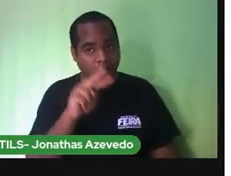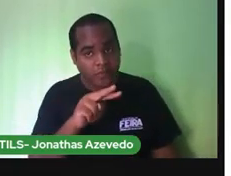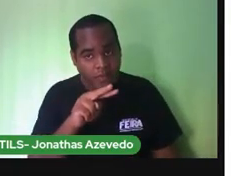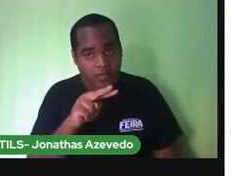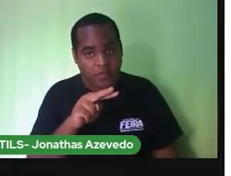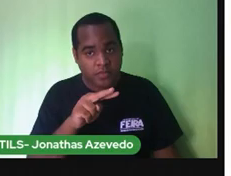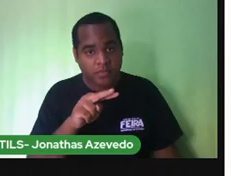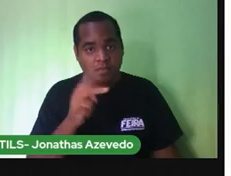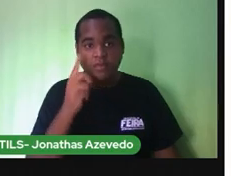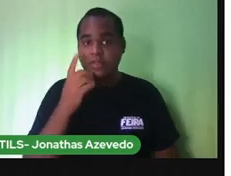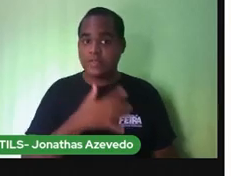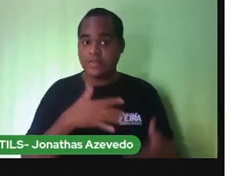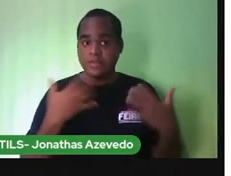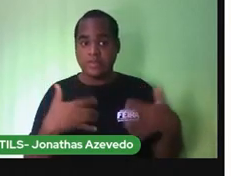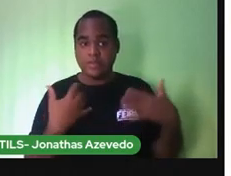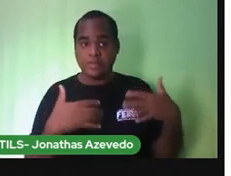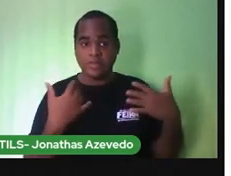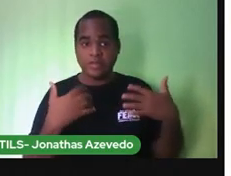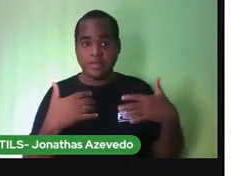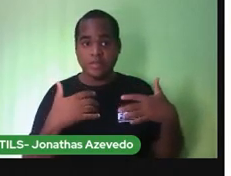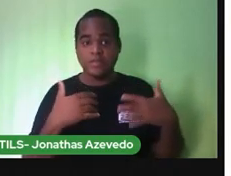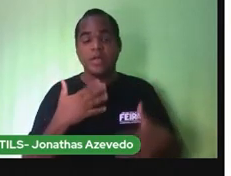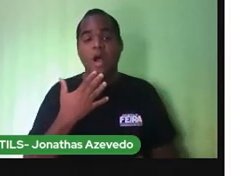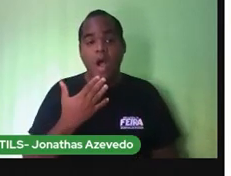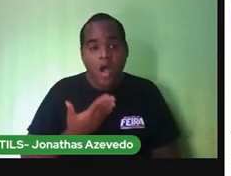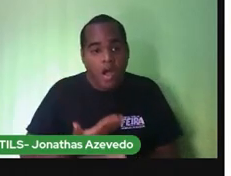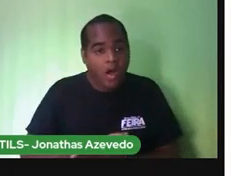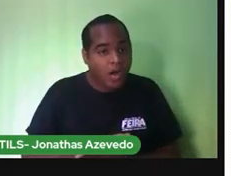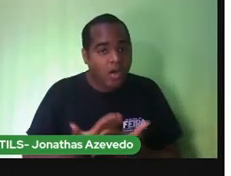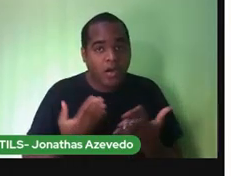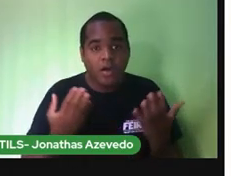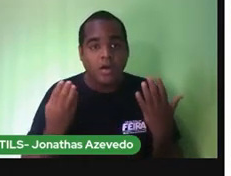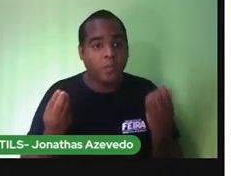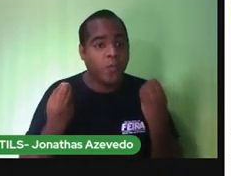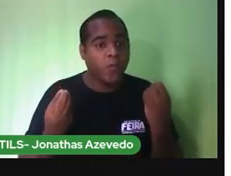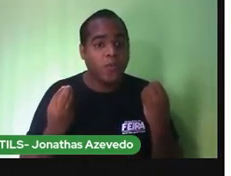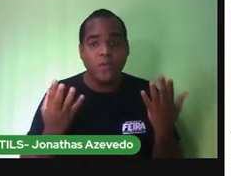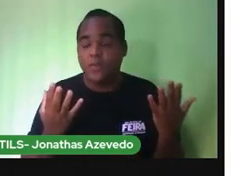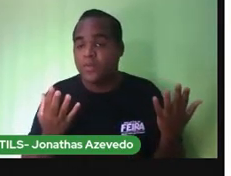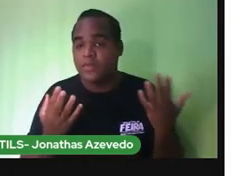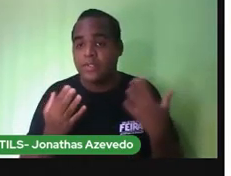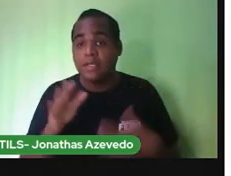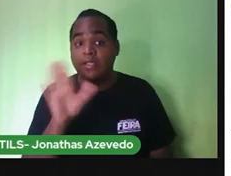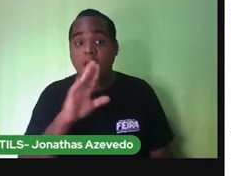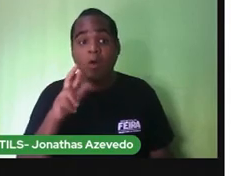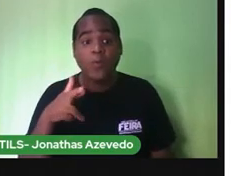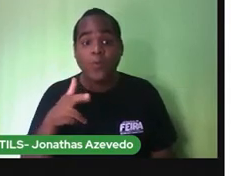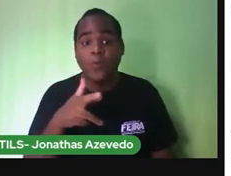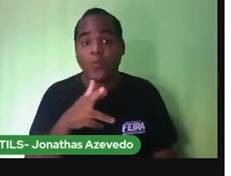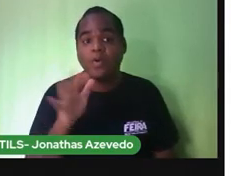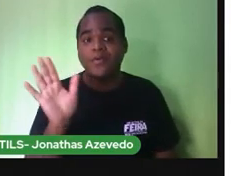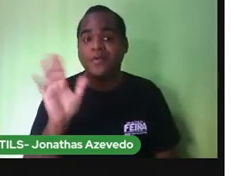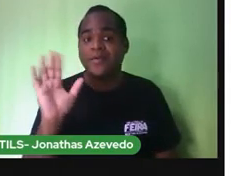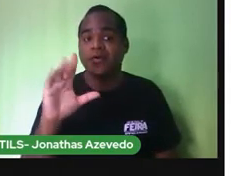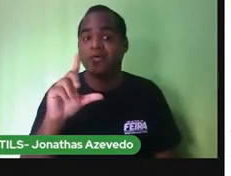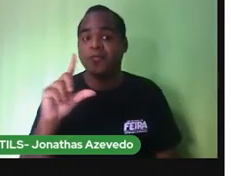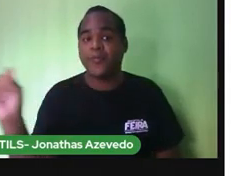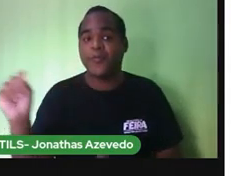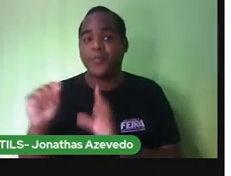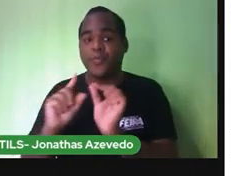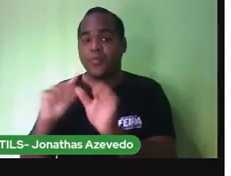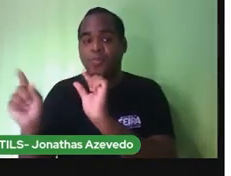falo e três mil Nossa exclamou a Deus Ratinho foi embora